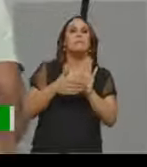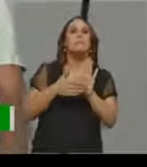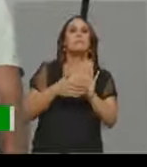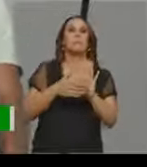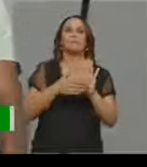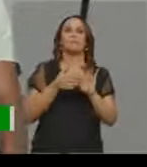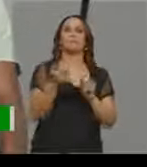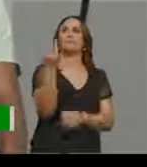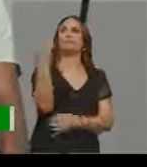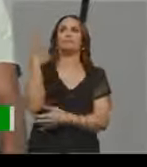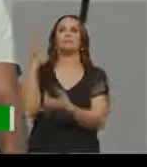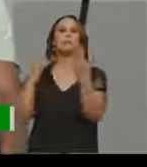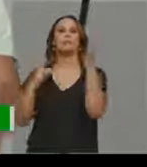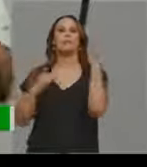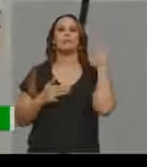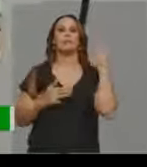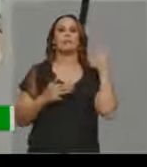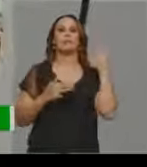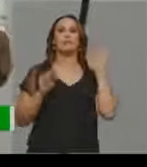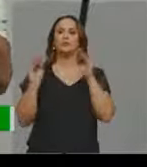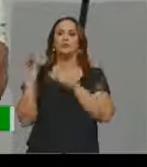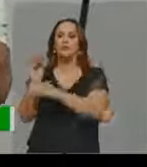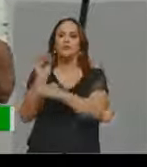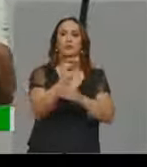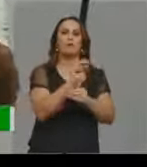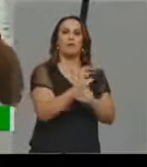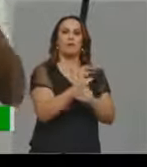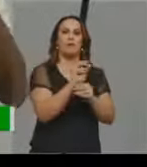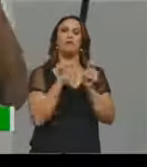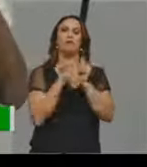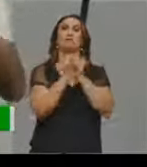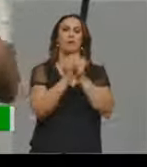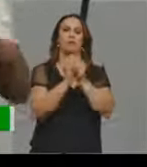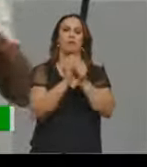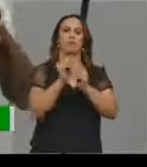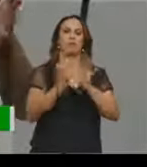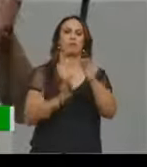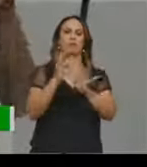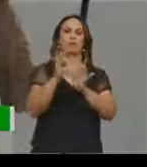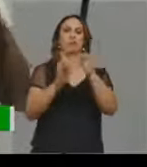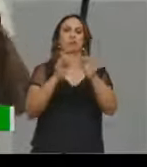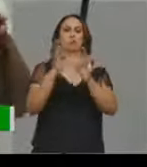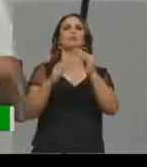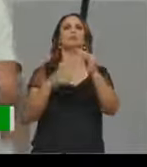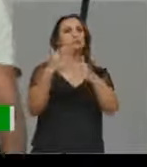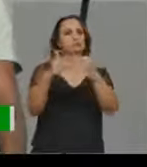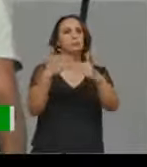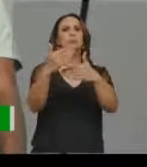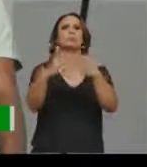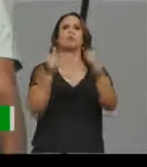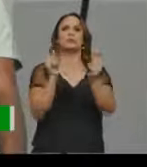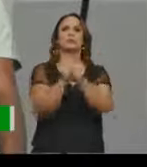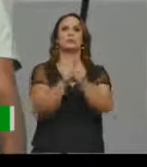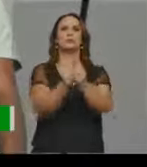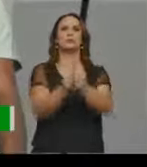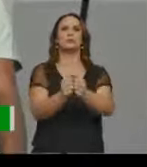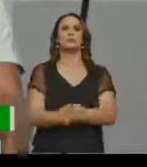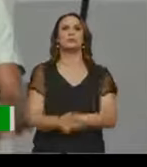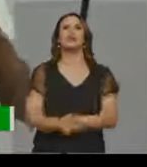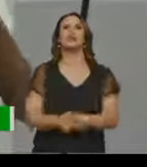paralelamente com o desenvolvimento da tecnologia. E aí tem essas vantagens da agricultura, né? Deixando a pergunta mais clara, assim, a resposta. Eu tenho